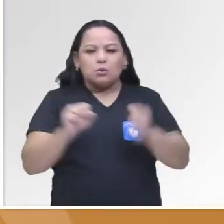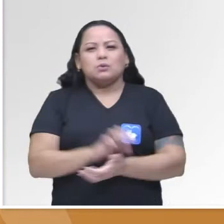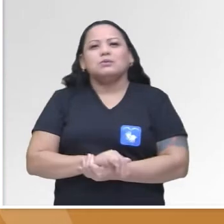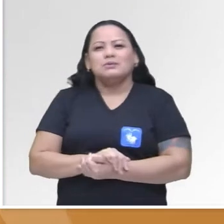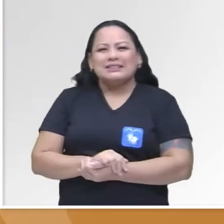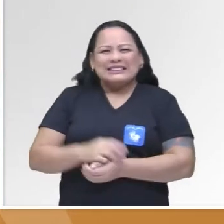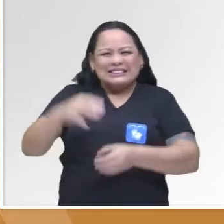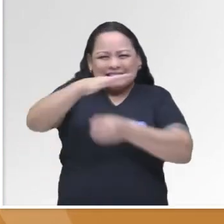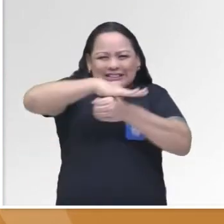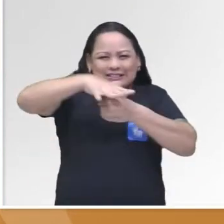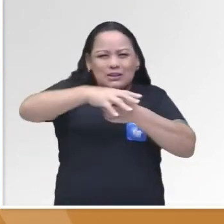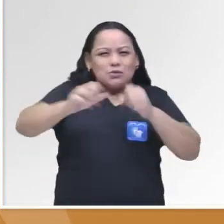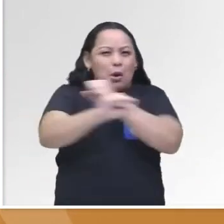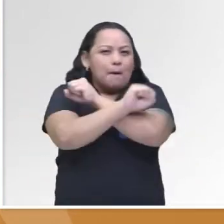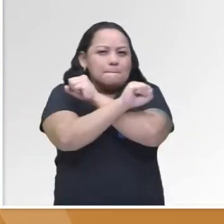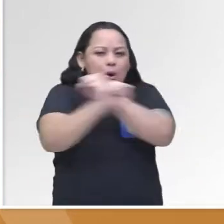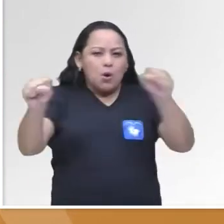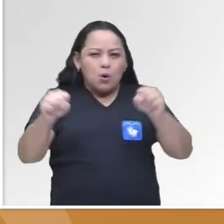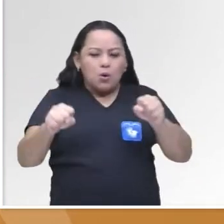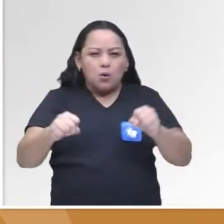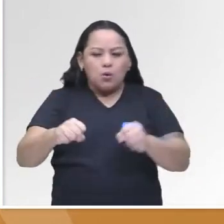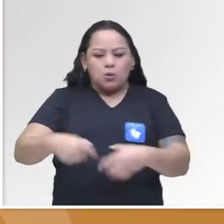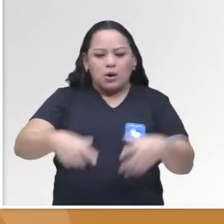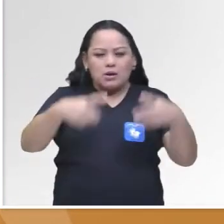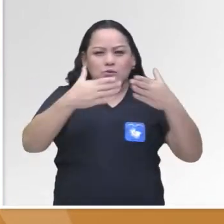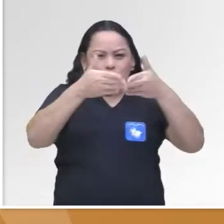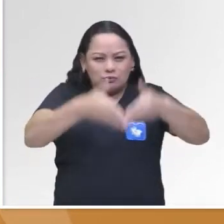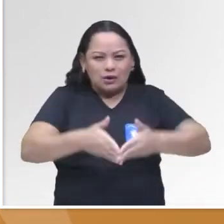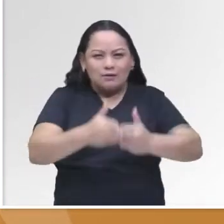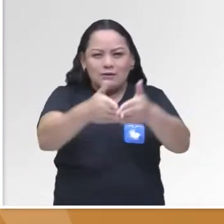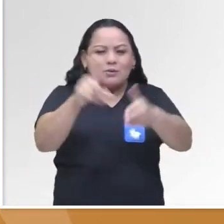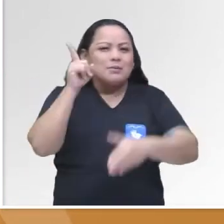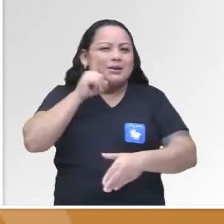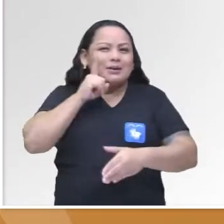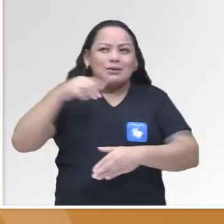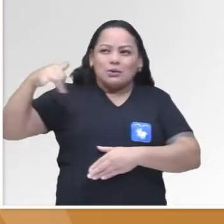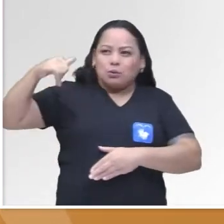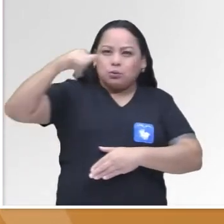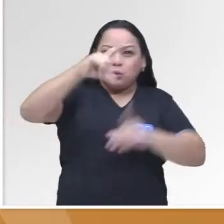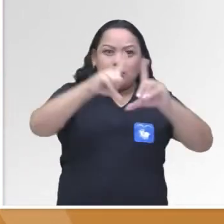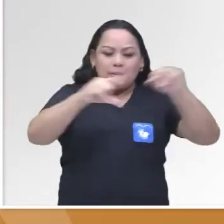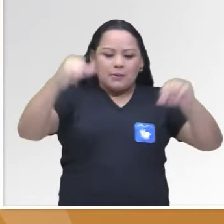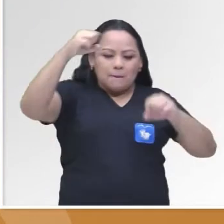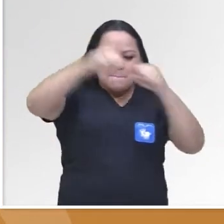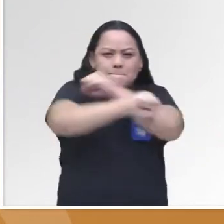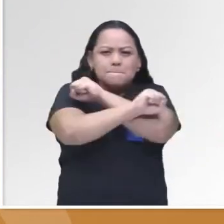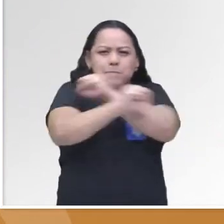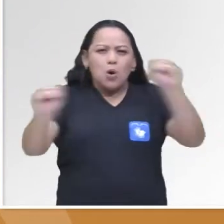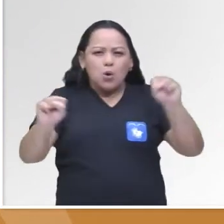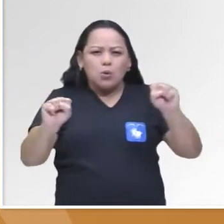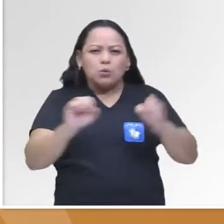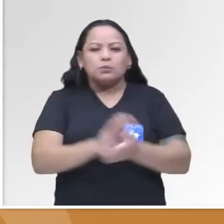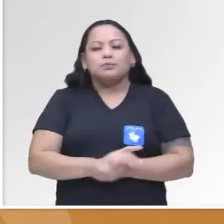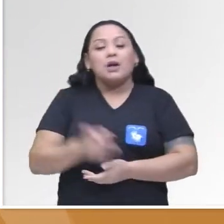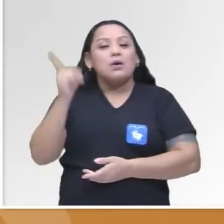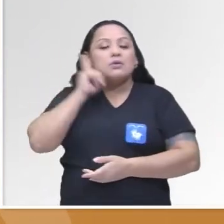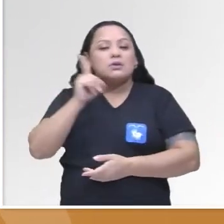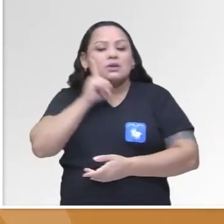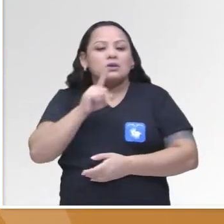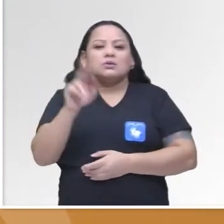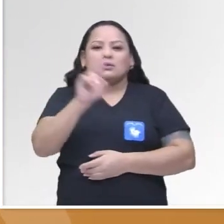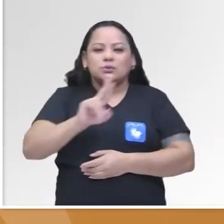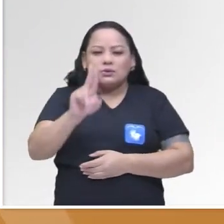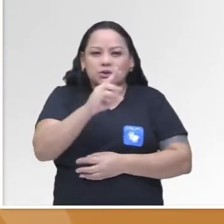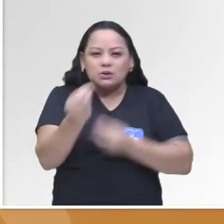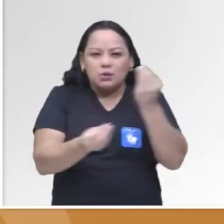bomba se lançavam em direção aos navios americanos. Mas para tentar resolver essa parada de uma vez, os Estados Unidos empregaram a utilização